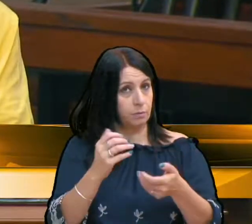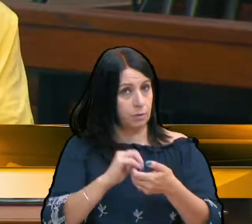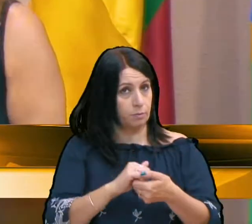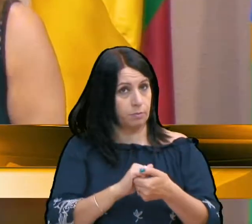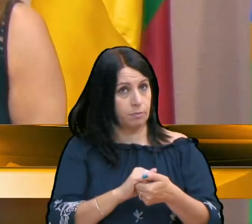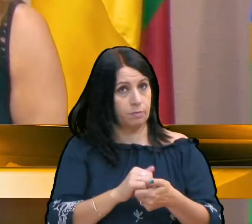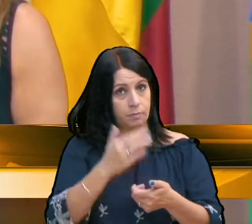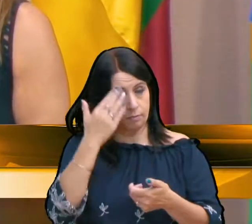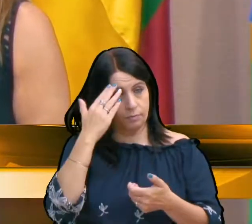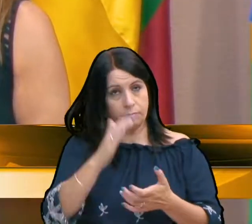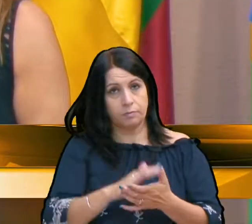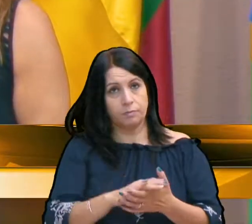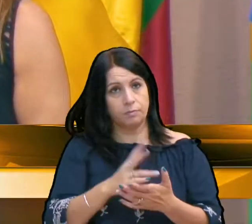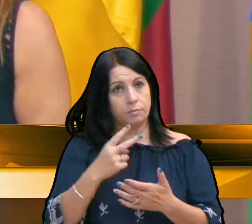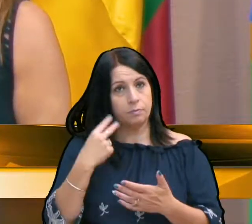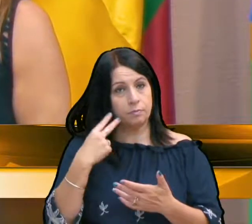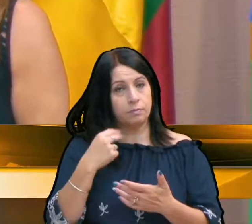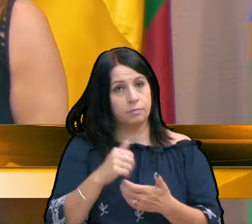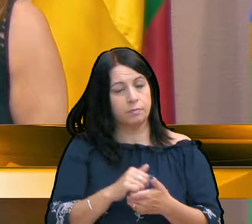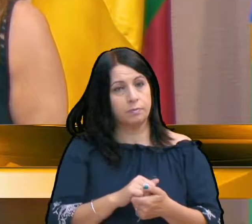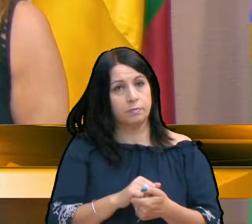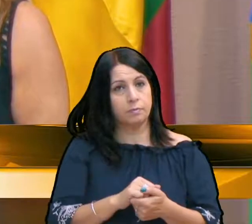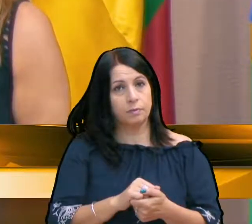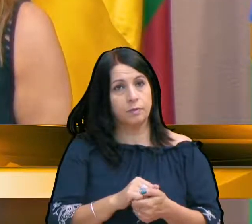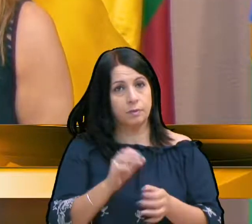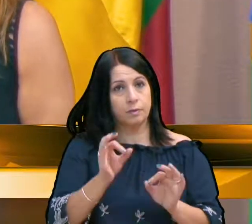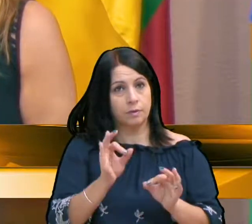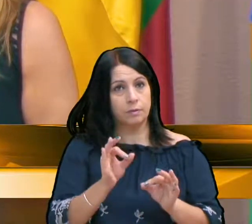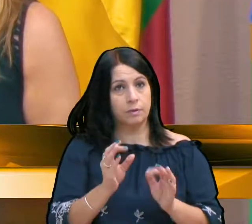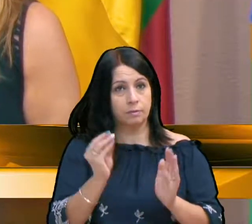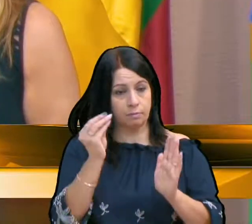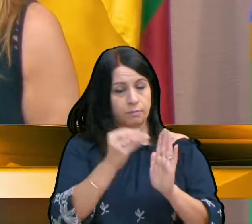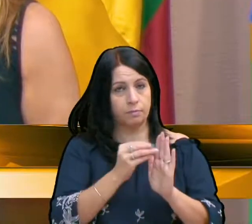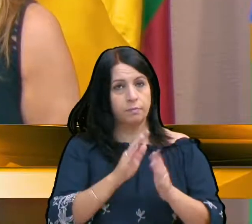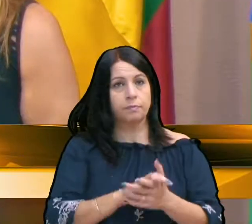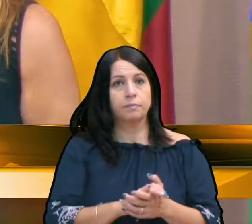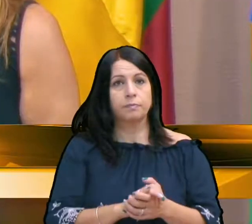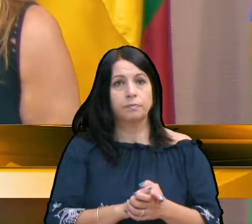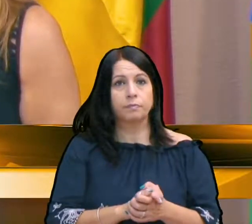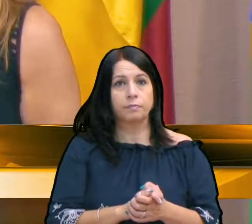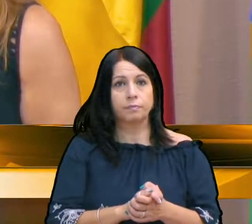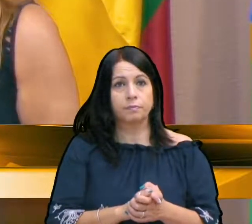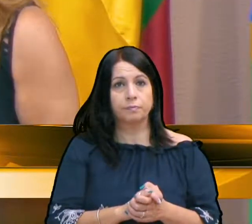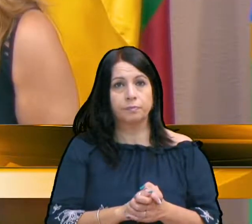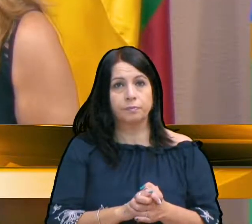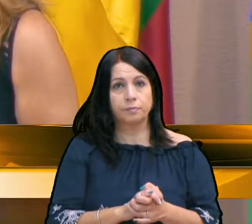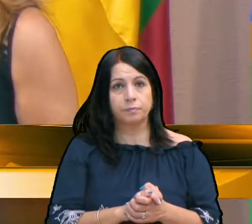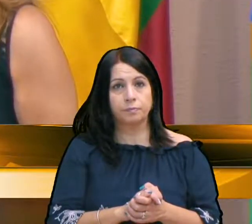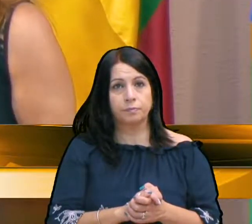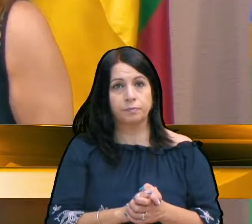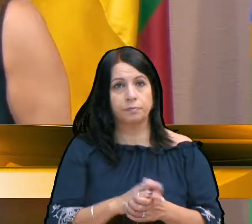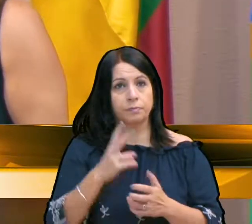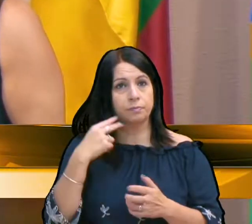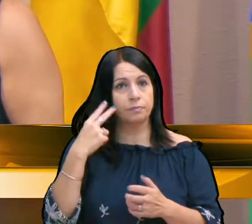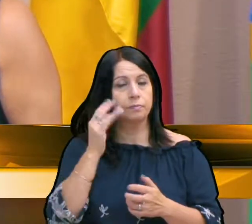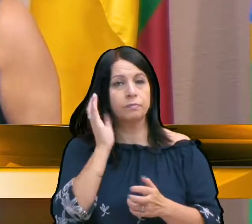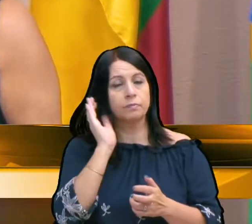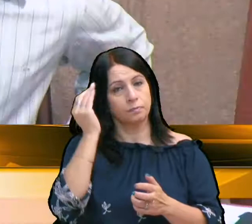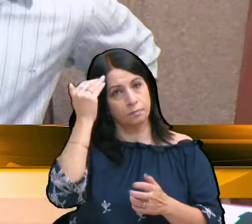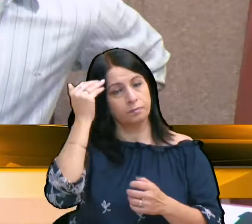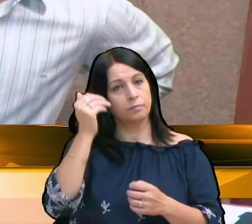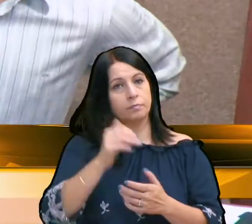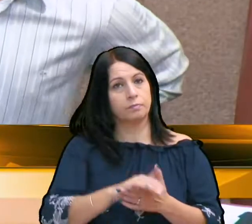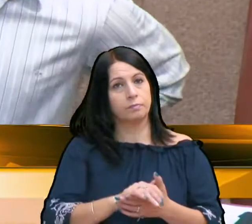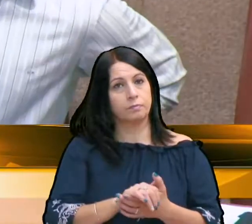Muito obrigado. Obrigada, vereador. Com certeza, vamos aprimorar. Obrigada. Vereador Felipe.